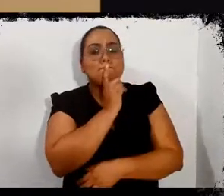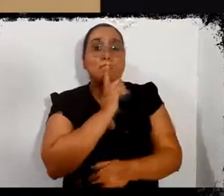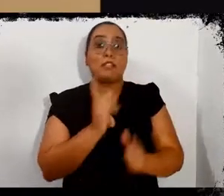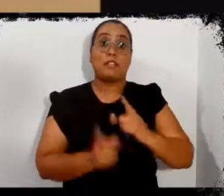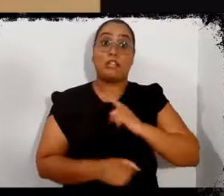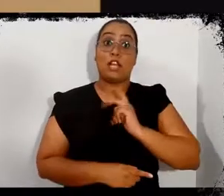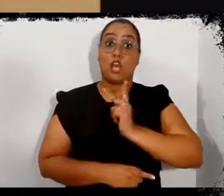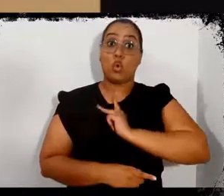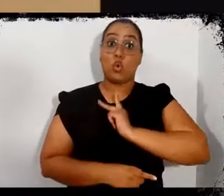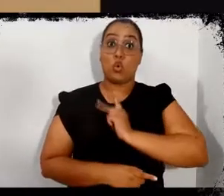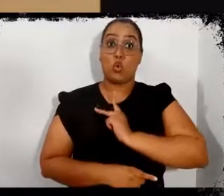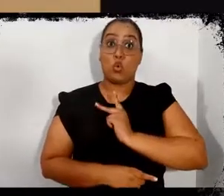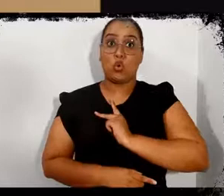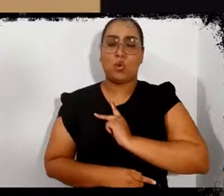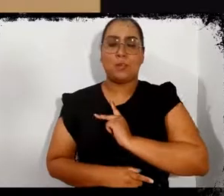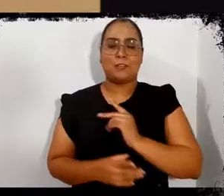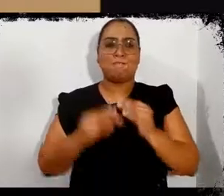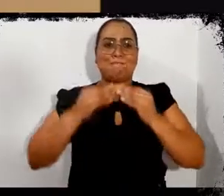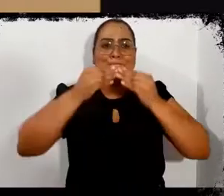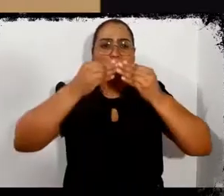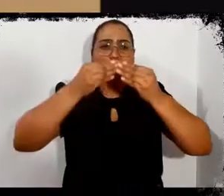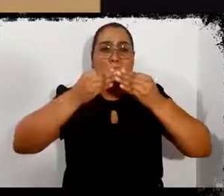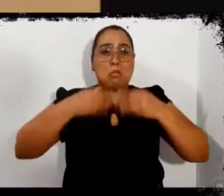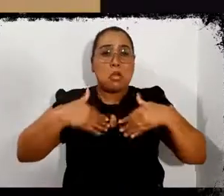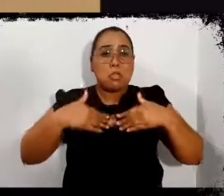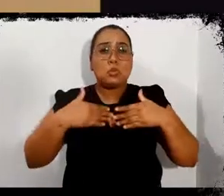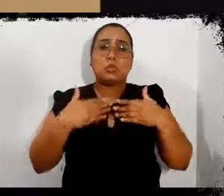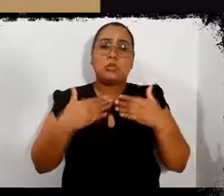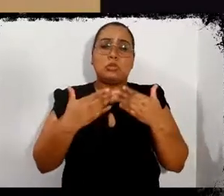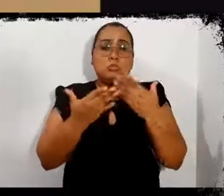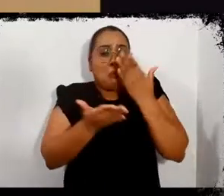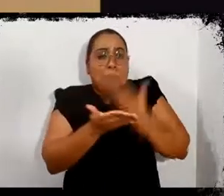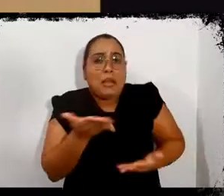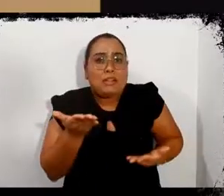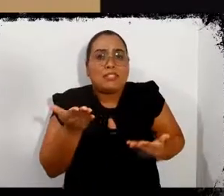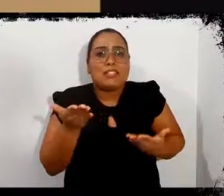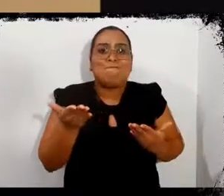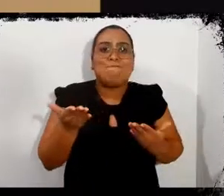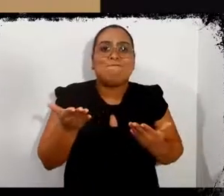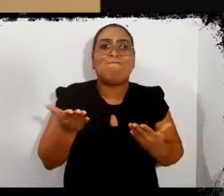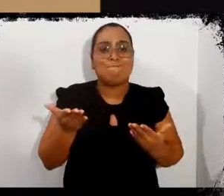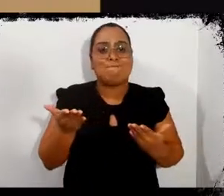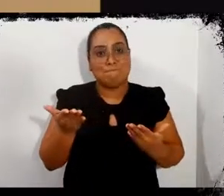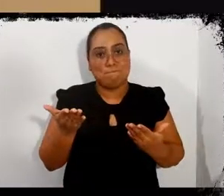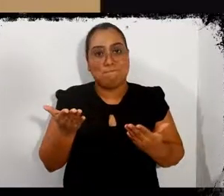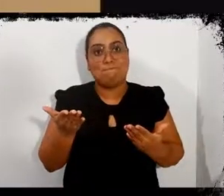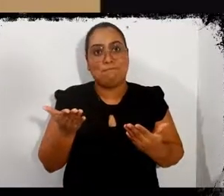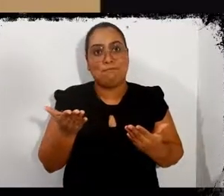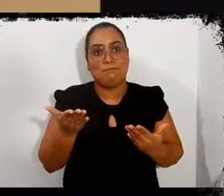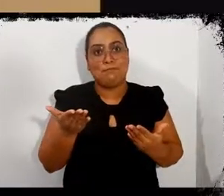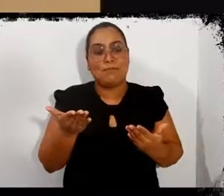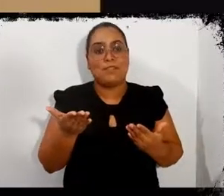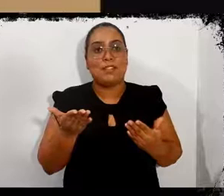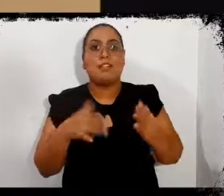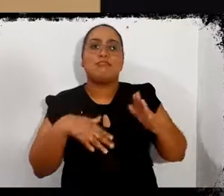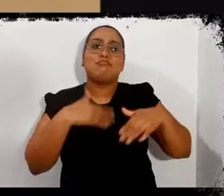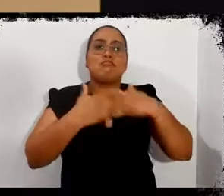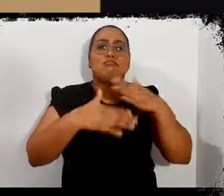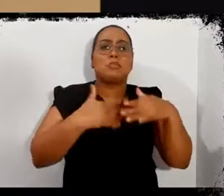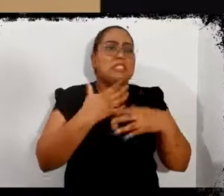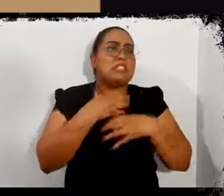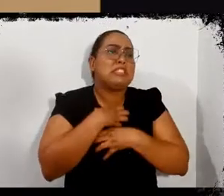aquilo que perdeu e superar a carência constituem o corpo da